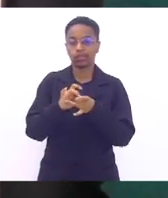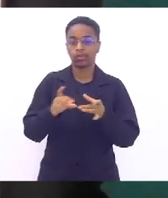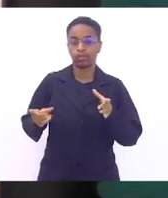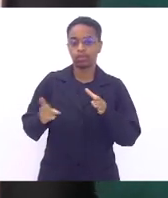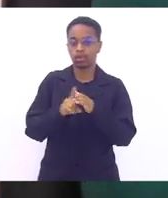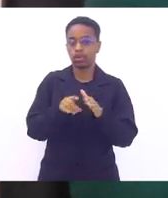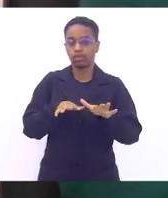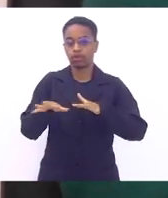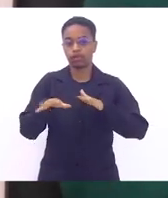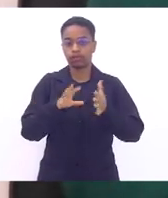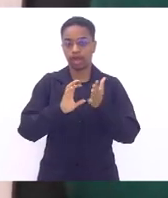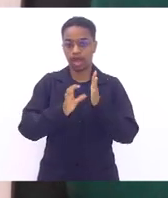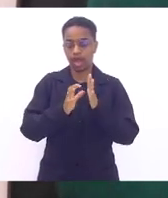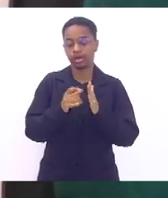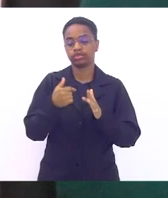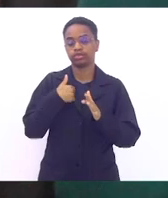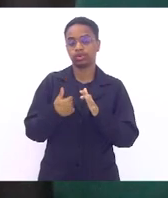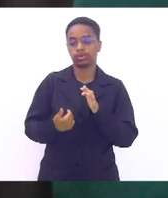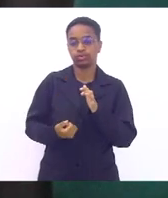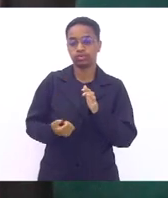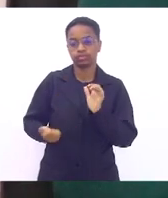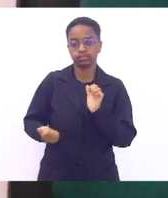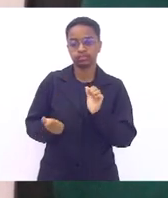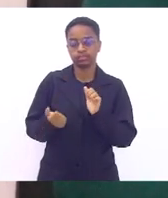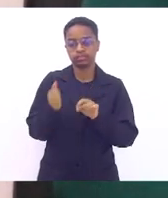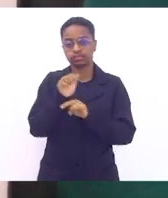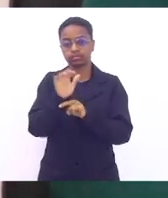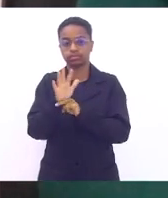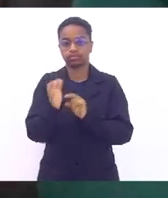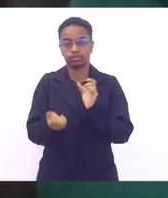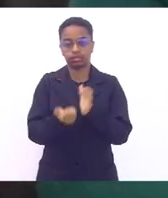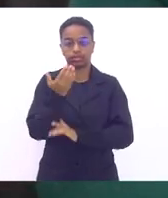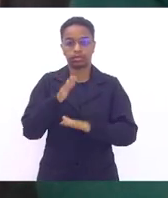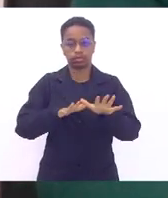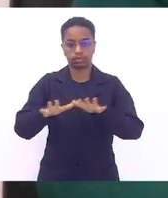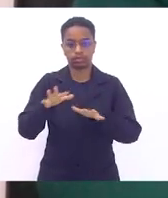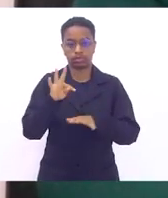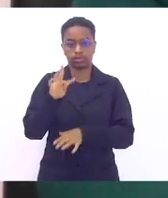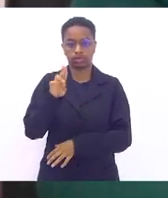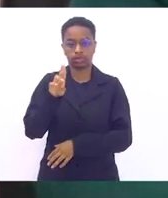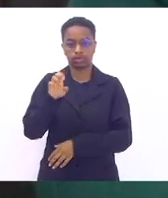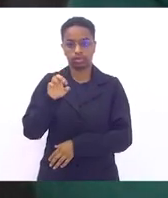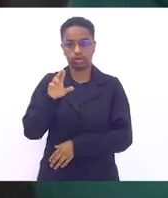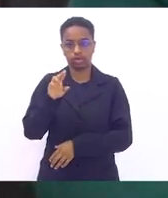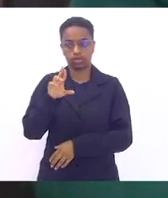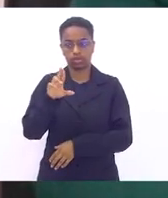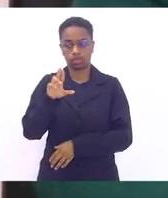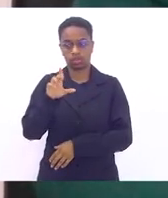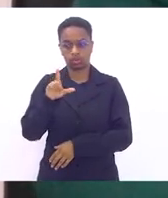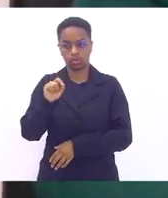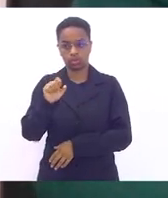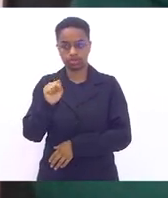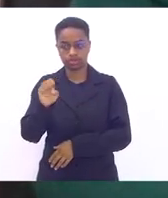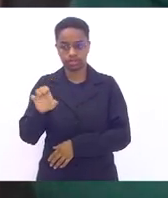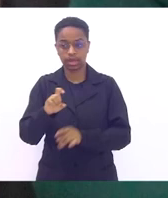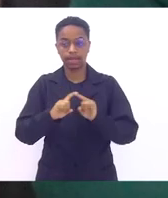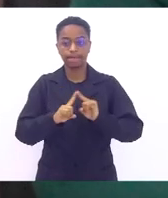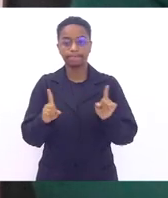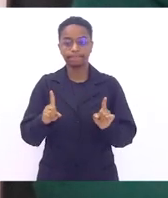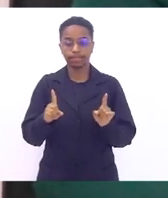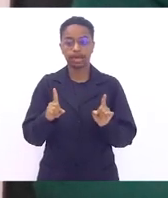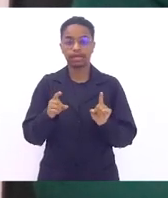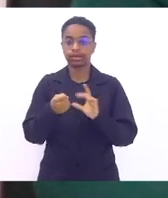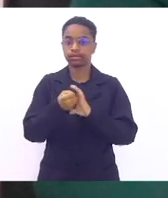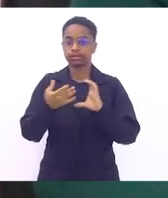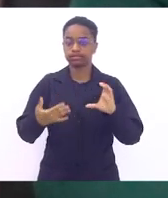fui pioneiro aqui na implantação do movimento de tuberculose, mas o que caracteriza a